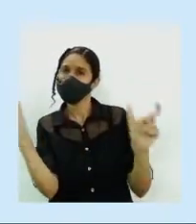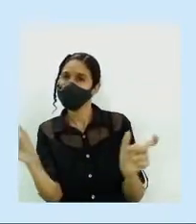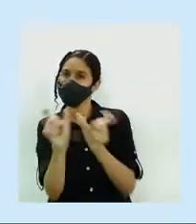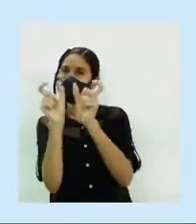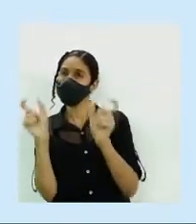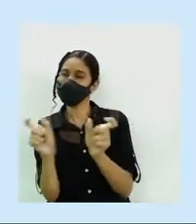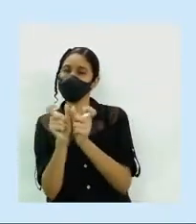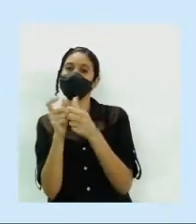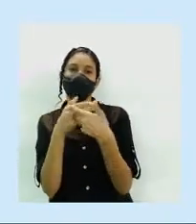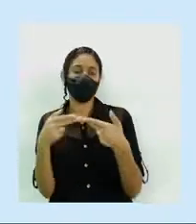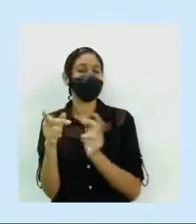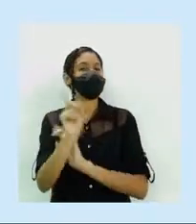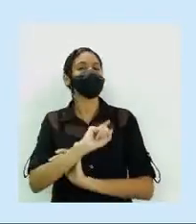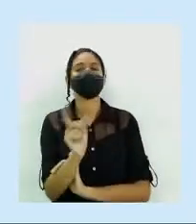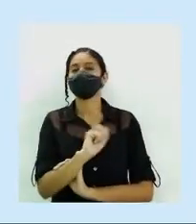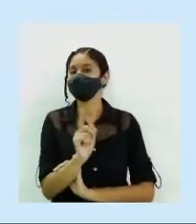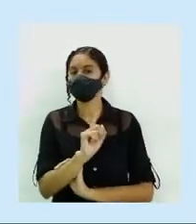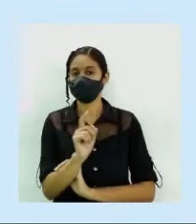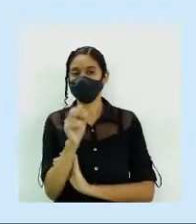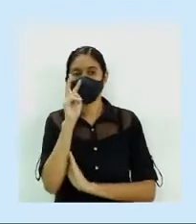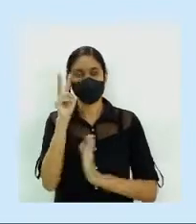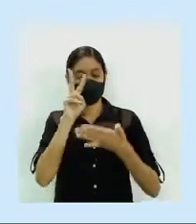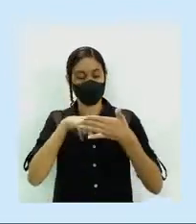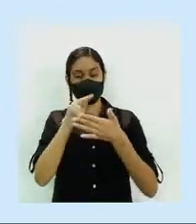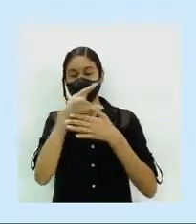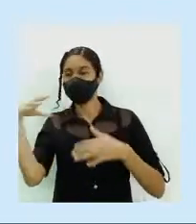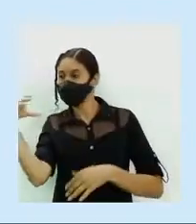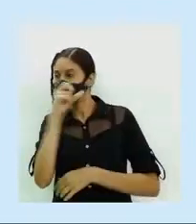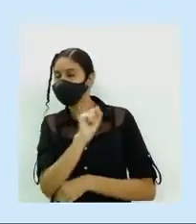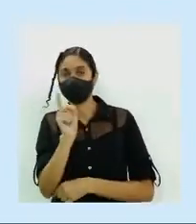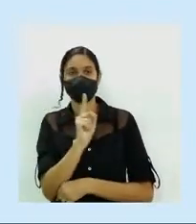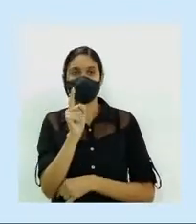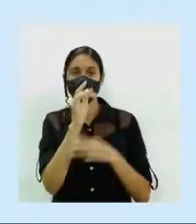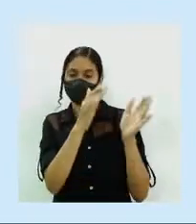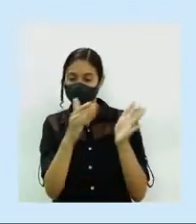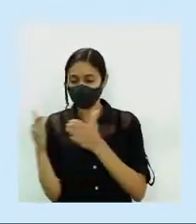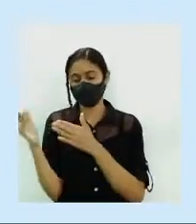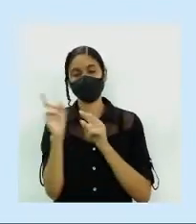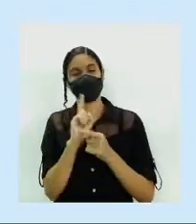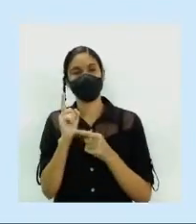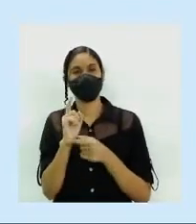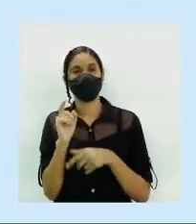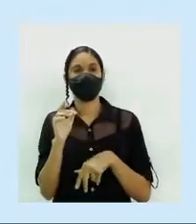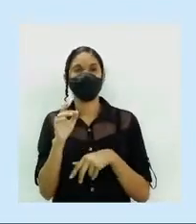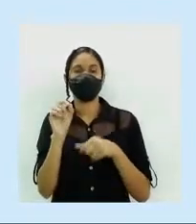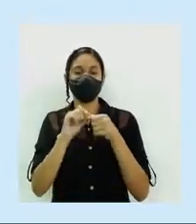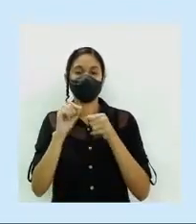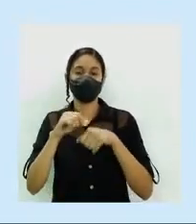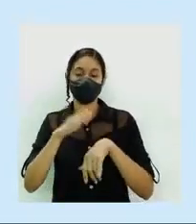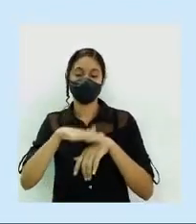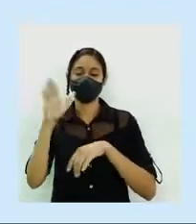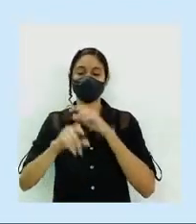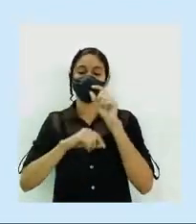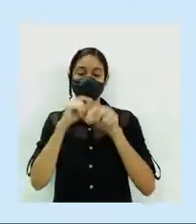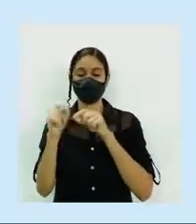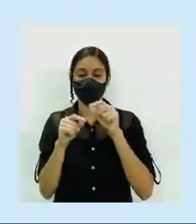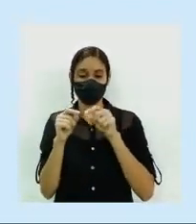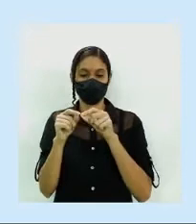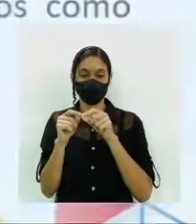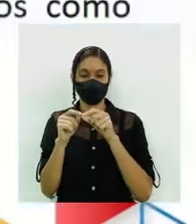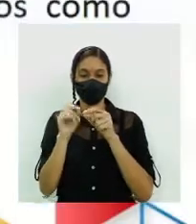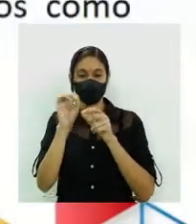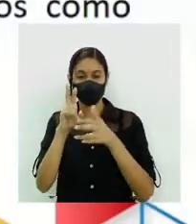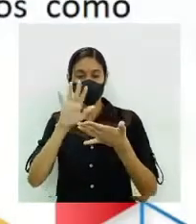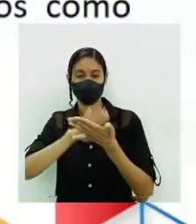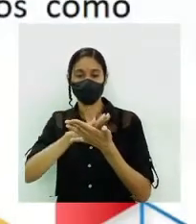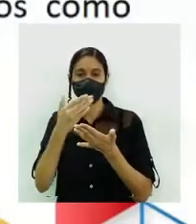formando palavras e fazer a leitura corrida. A leitura, ela vai além disso tudo. Ela não se limita à